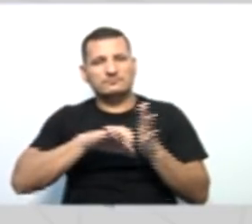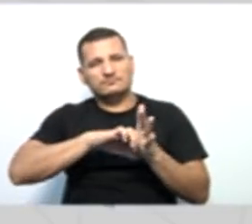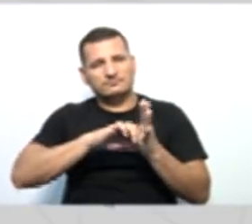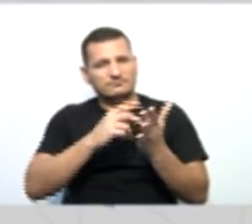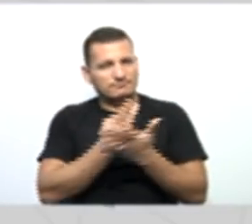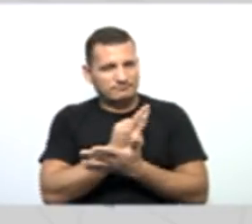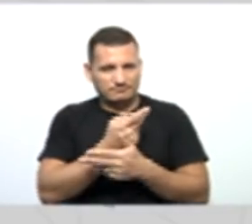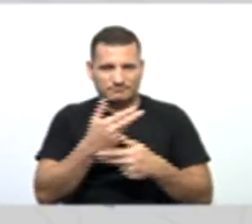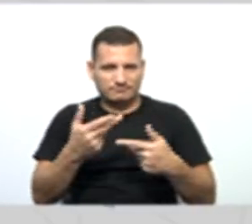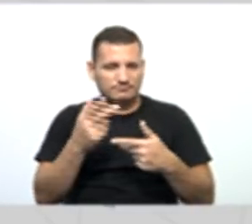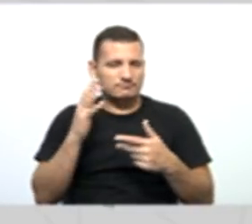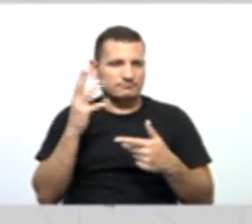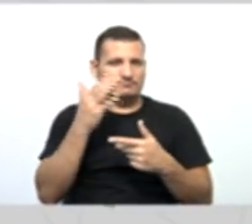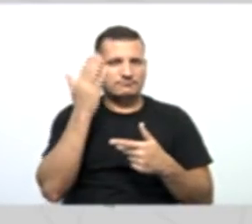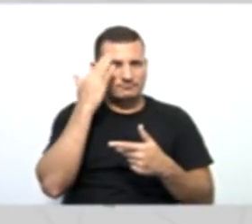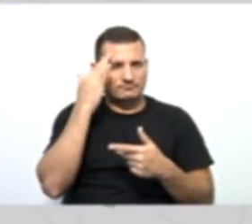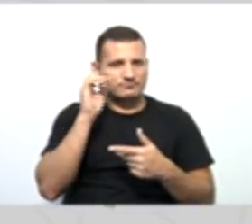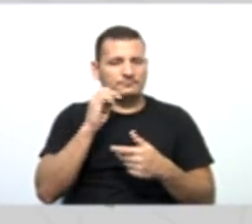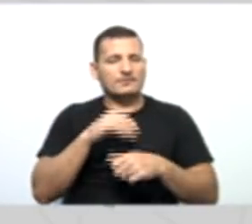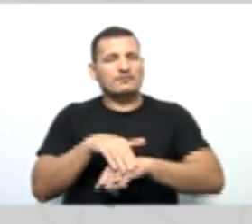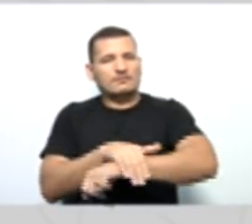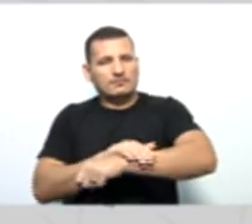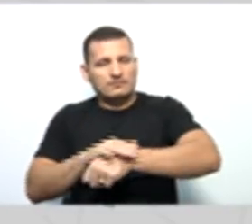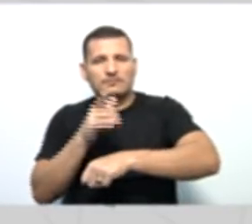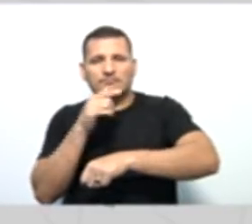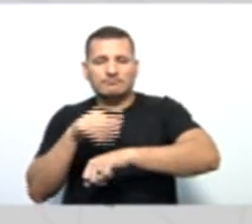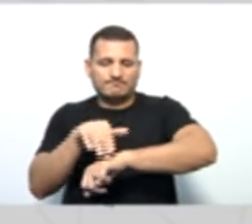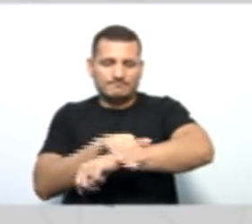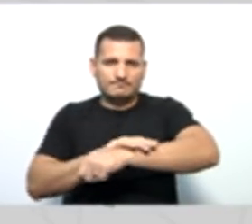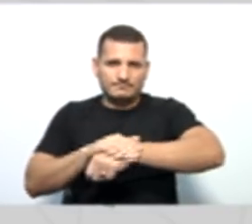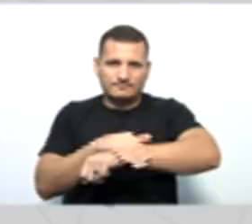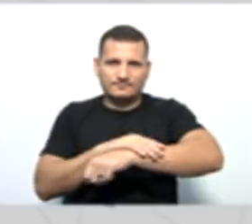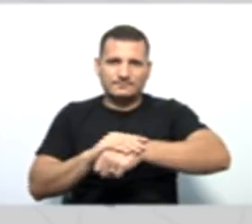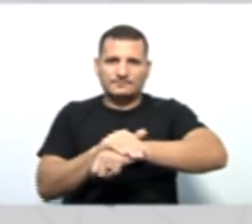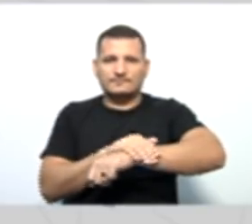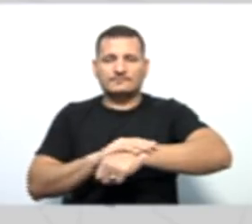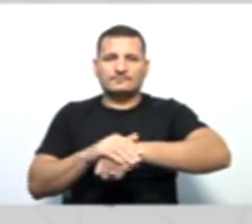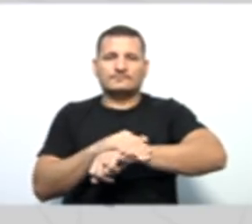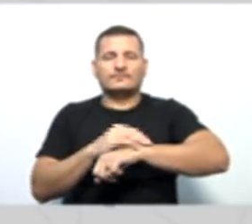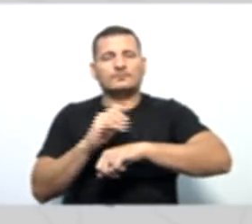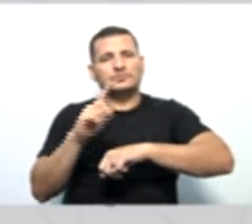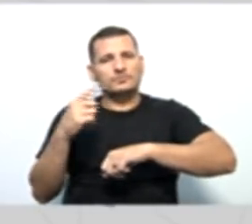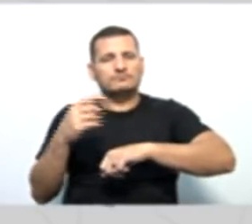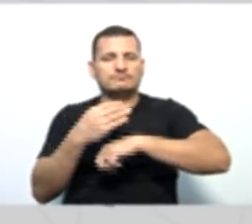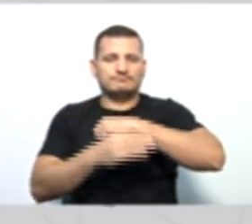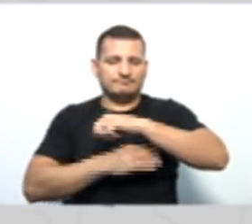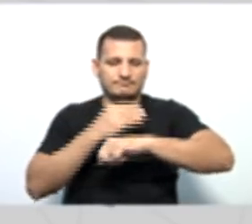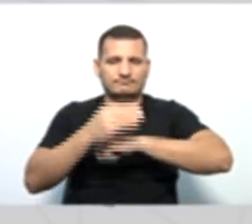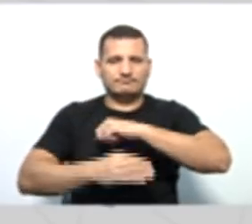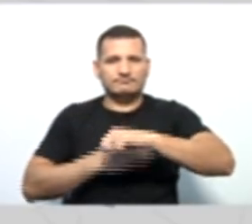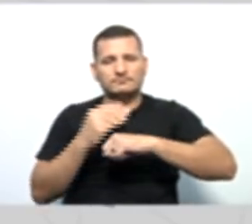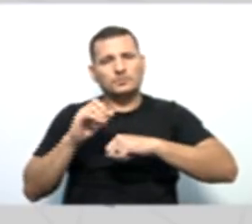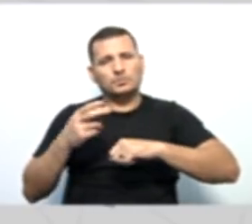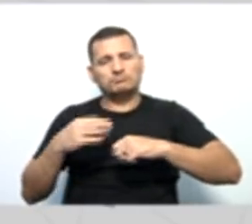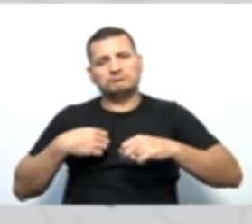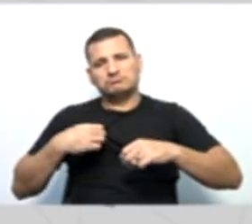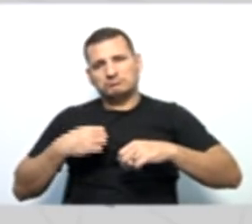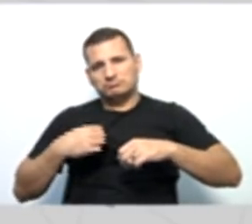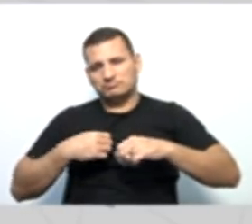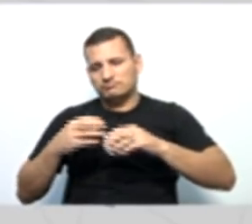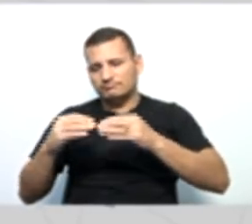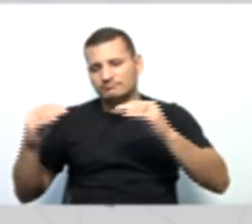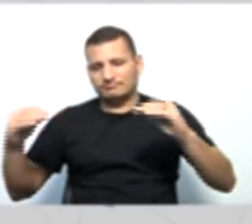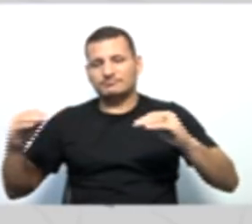como se trata, não é? Lavar o ferimento com água e sabão, ok? Proteger o ferimento com gaze ou pano limpo. Dependendo da situação,